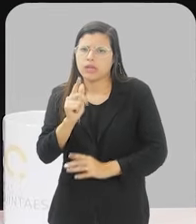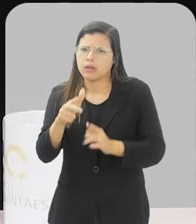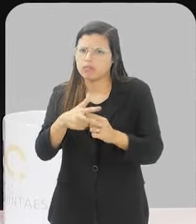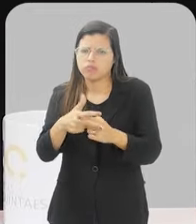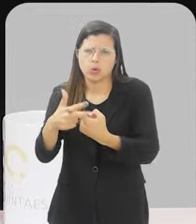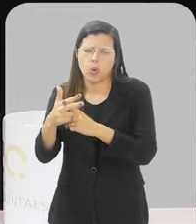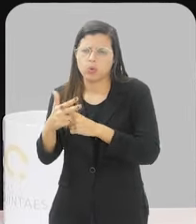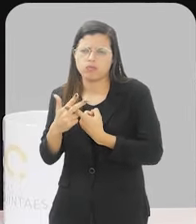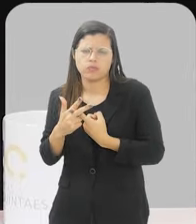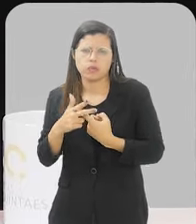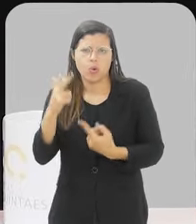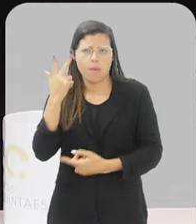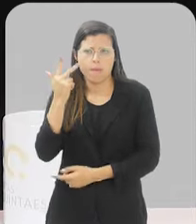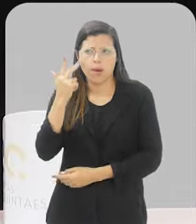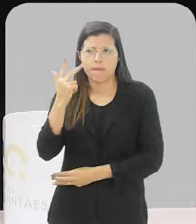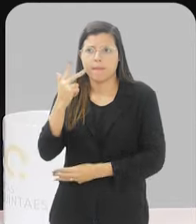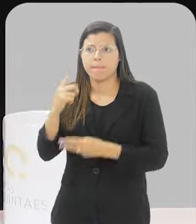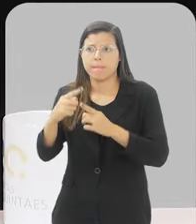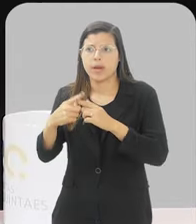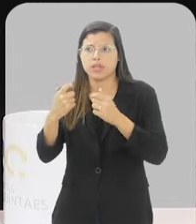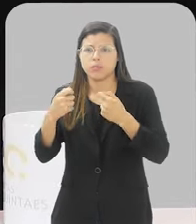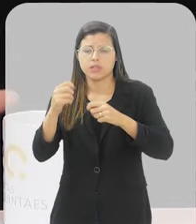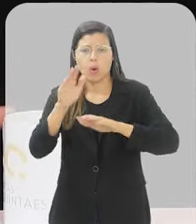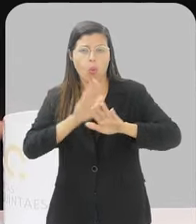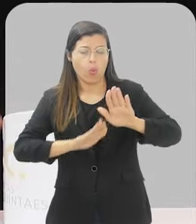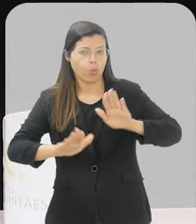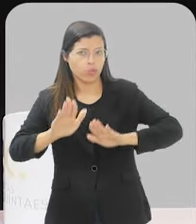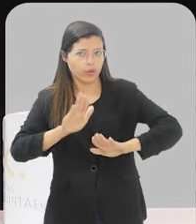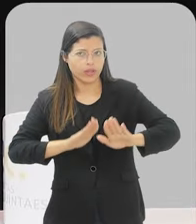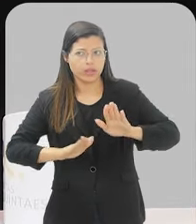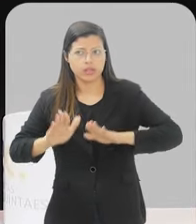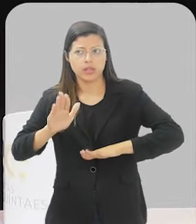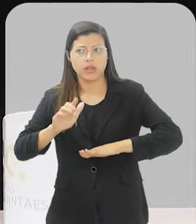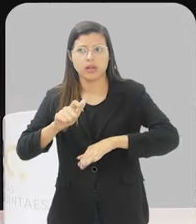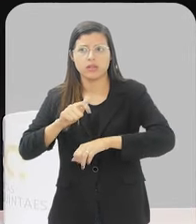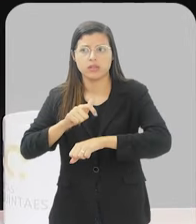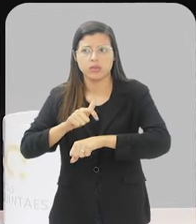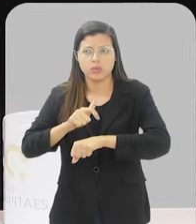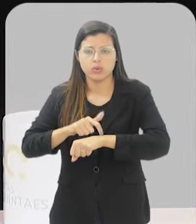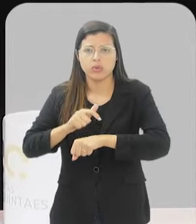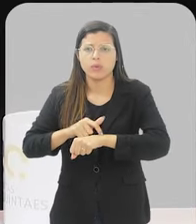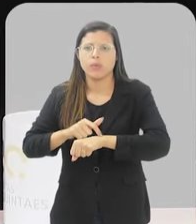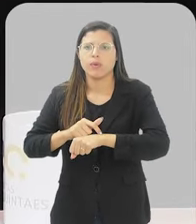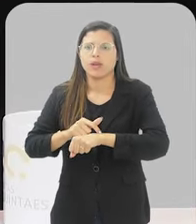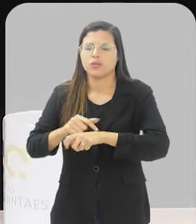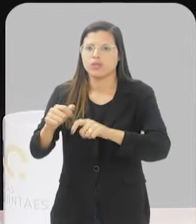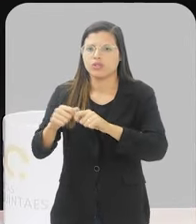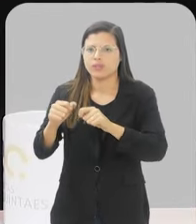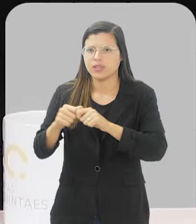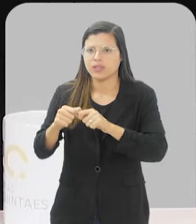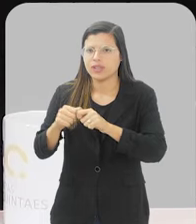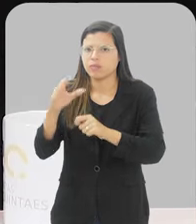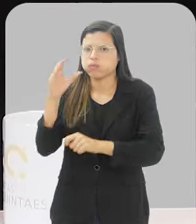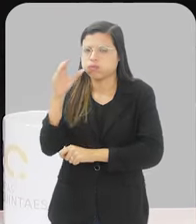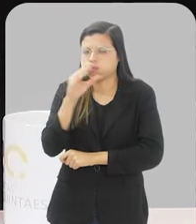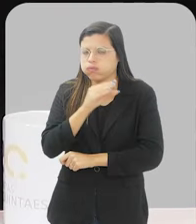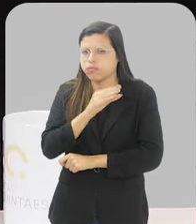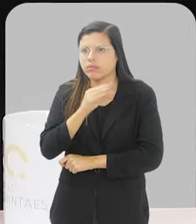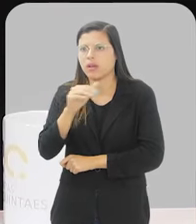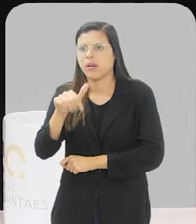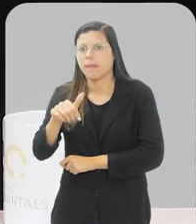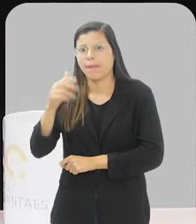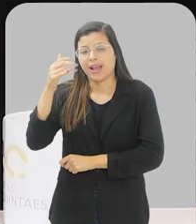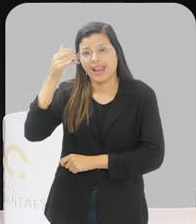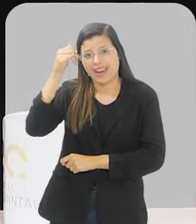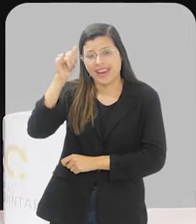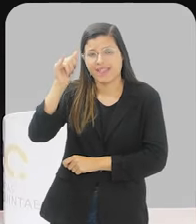no bicho ela seca normalmente. Só que assim, você tem que ter um cuidado específico na hora de colocar ela para secar, para que ela não